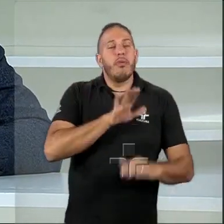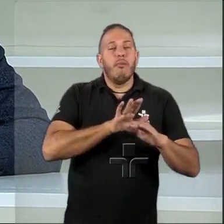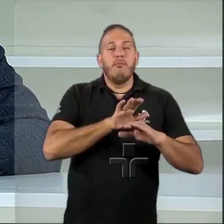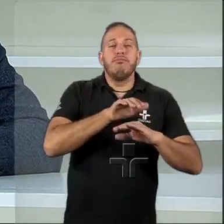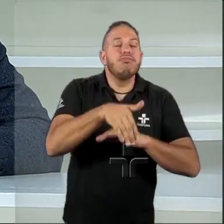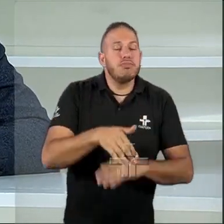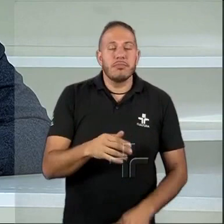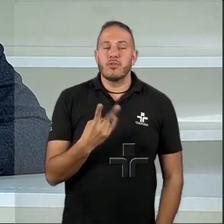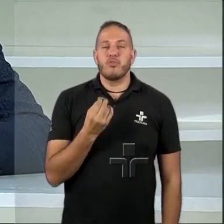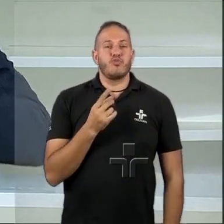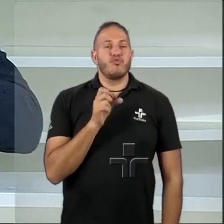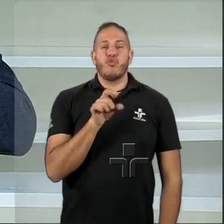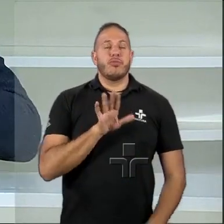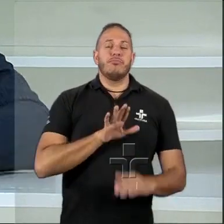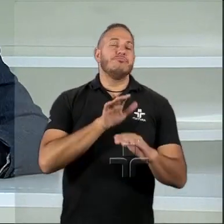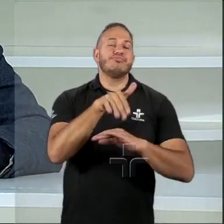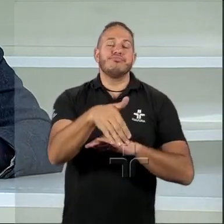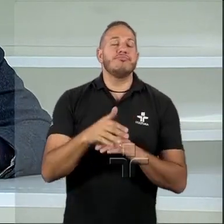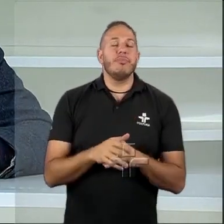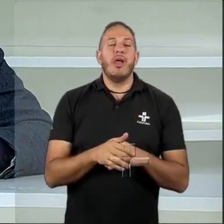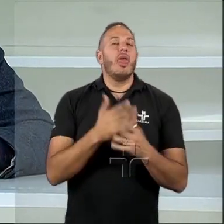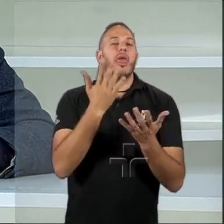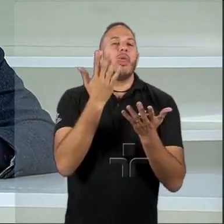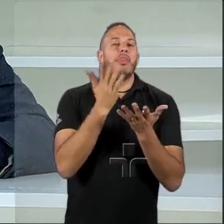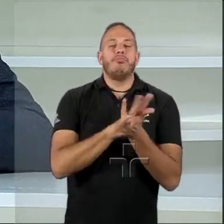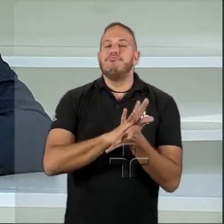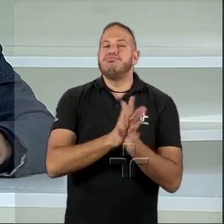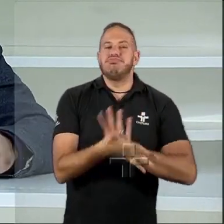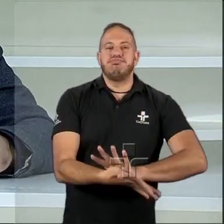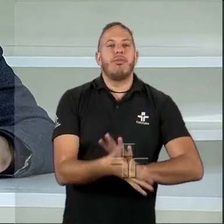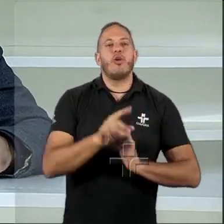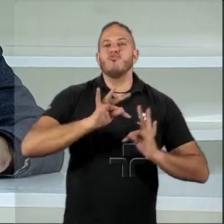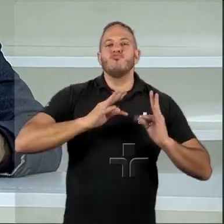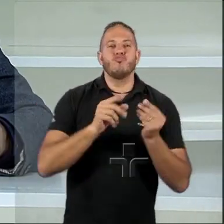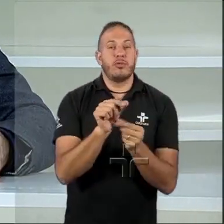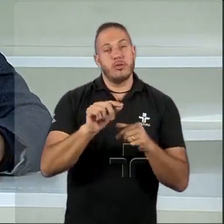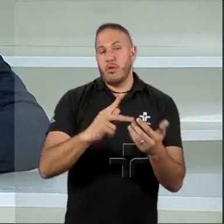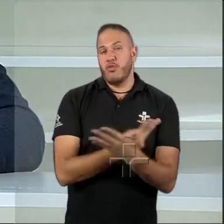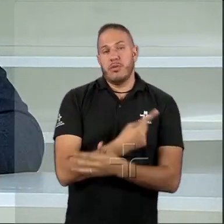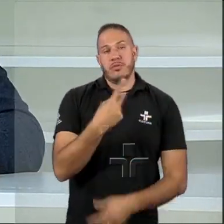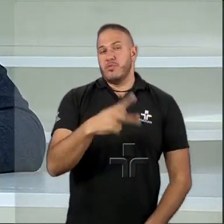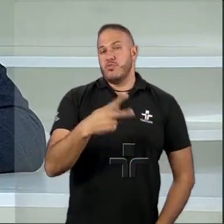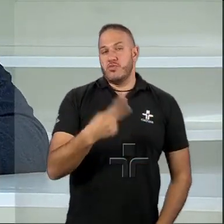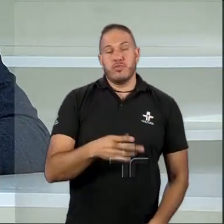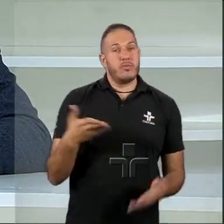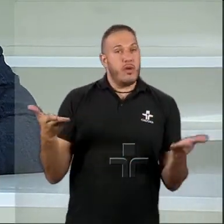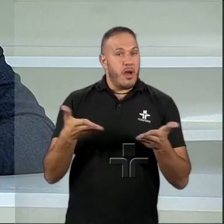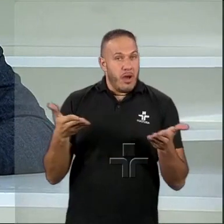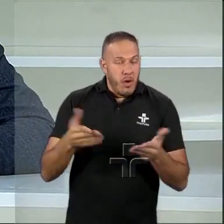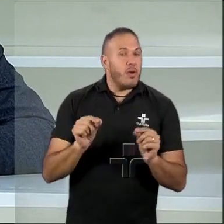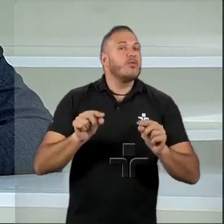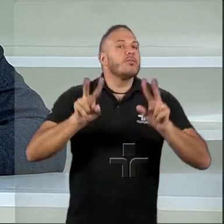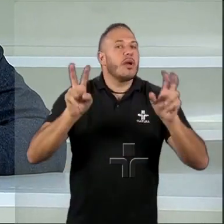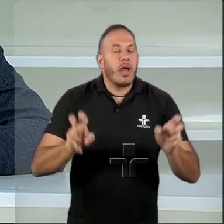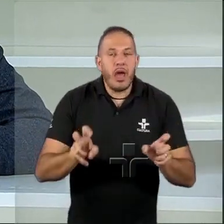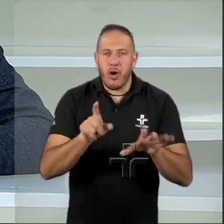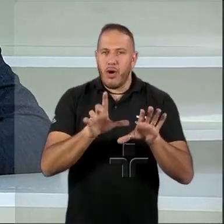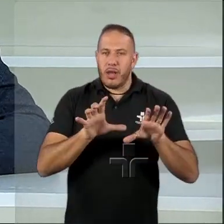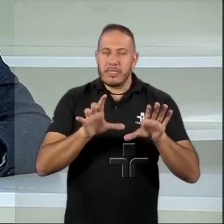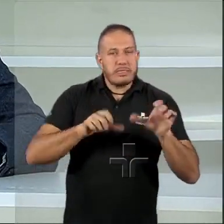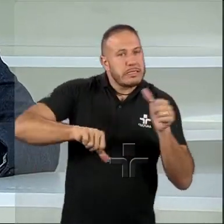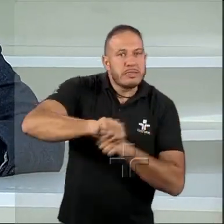2018 simplesmente e desmontar todas as peças, porque é isso que aconteceu. E a questão agora é o seguinte: agora se virem para